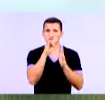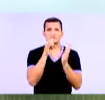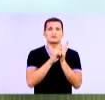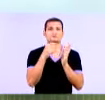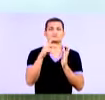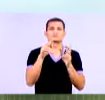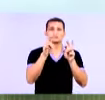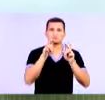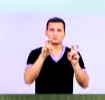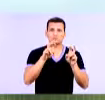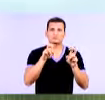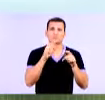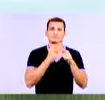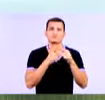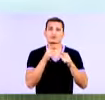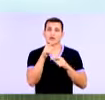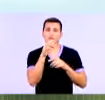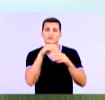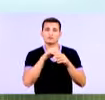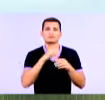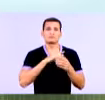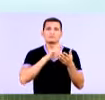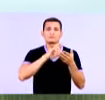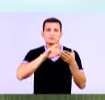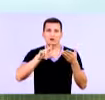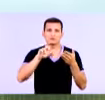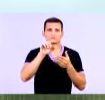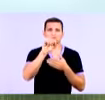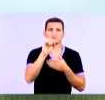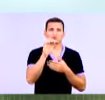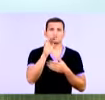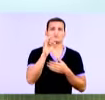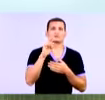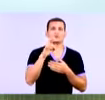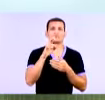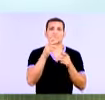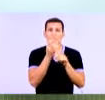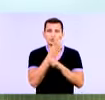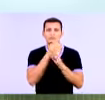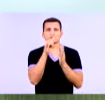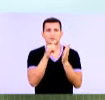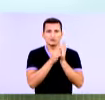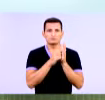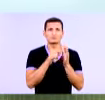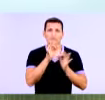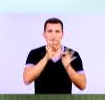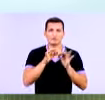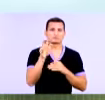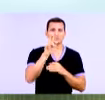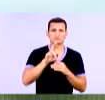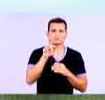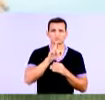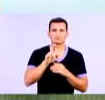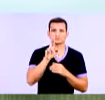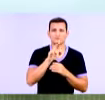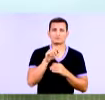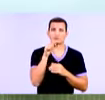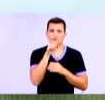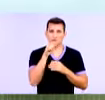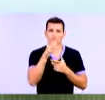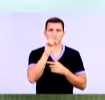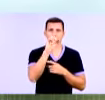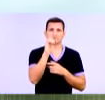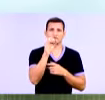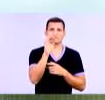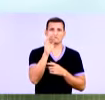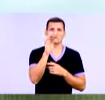rode, porque ali dentro você tem vários softwares de multimídia prontos, instalados, configurados para uso. Tá? Mas esses softwares que nós estamos